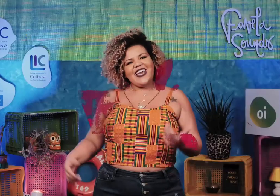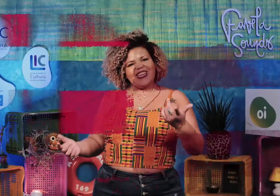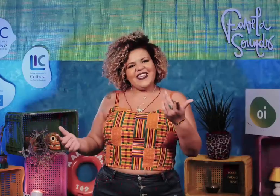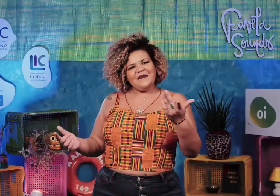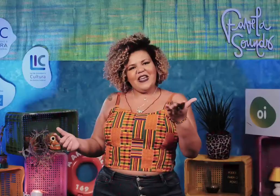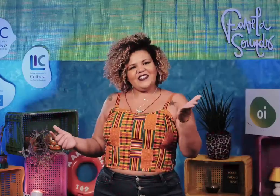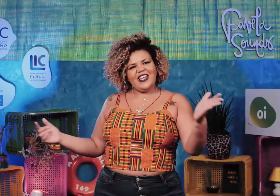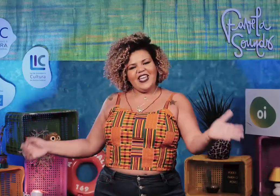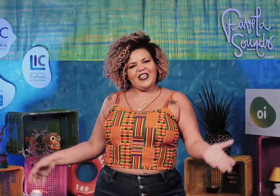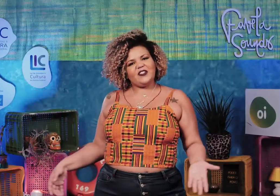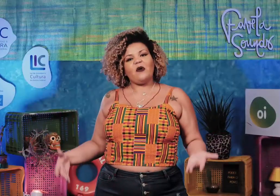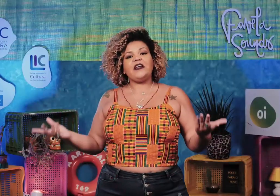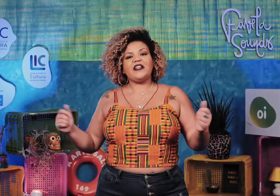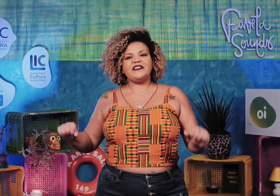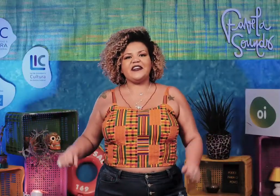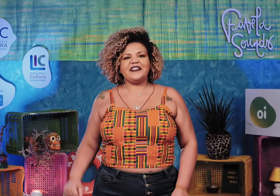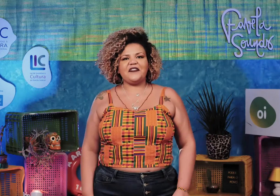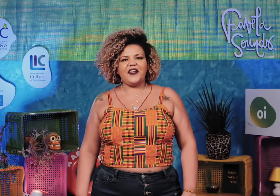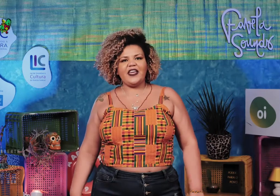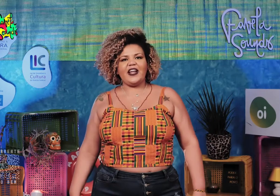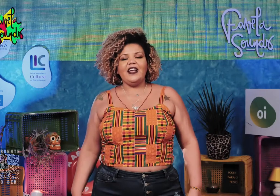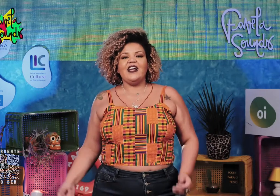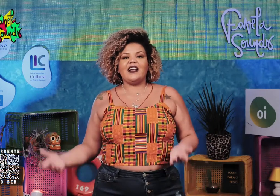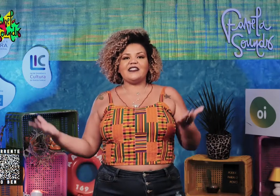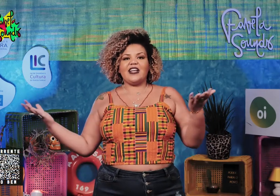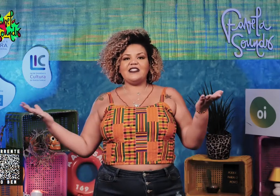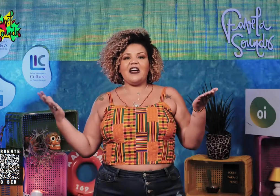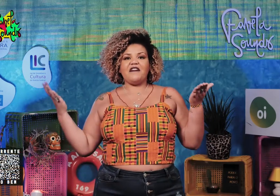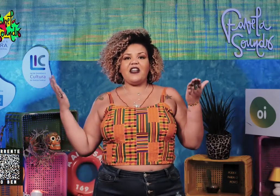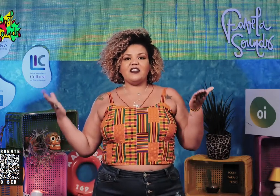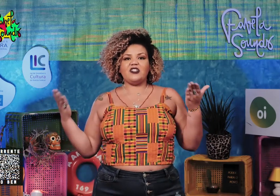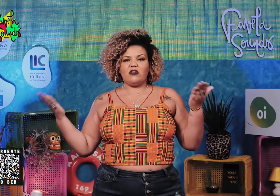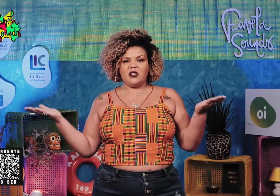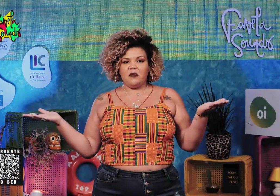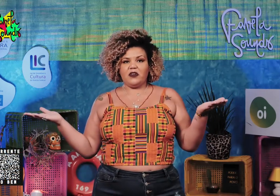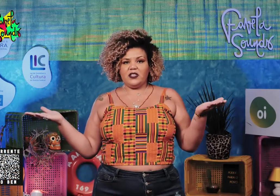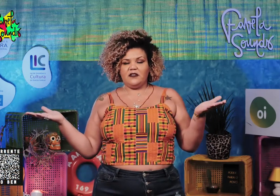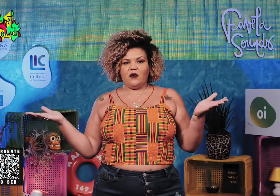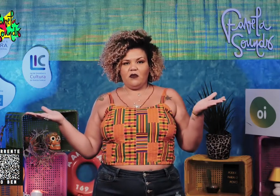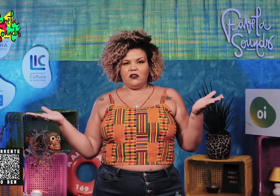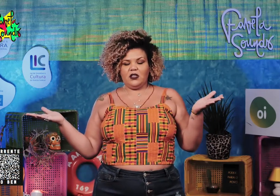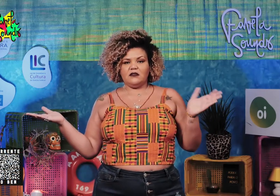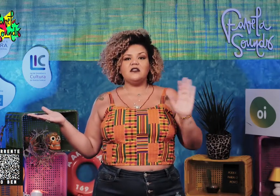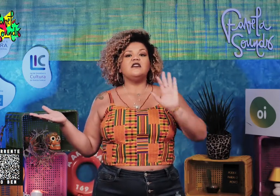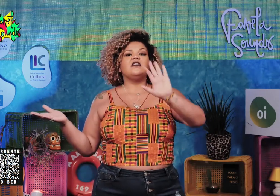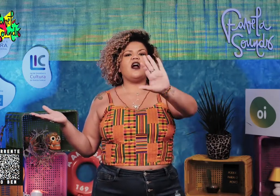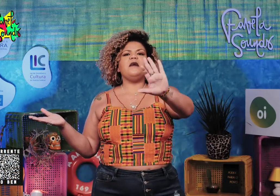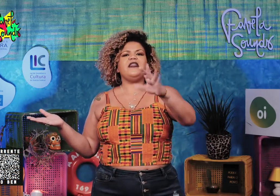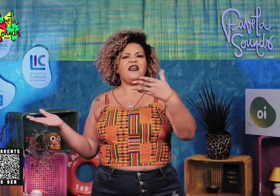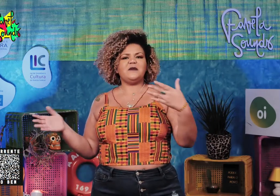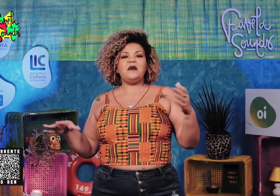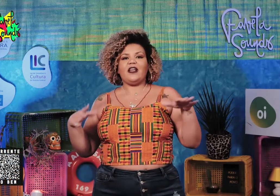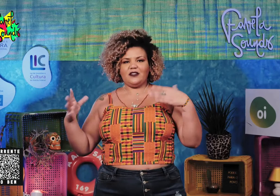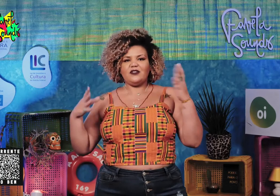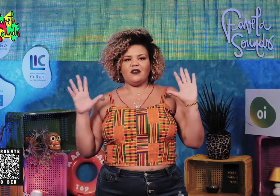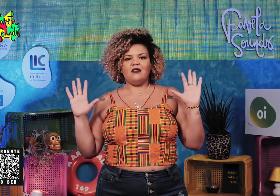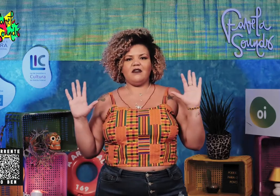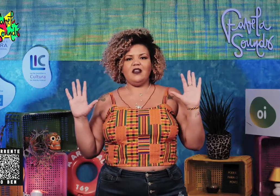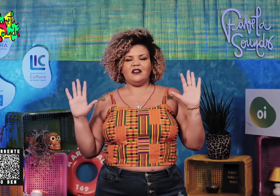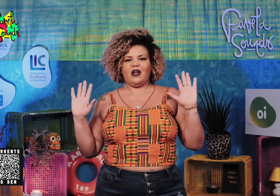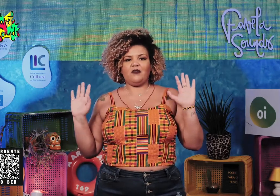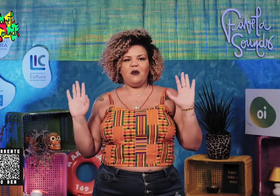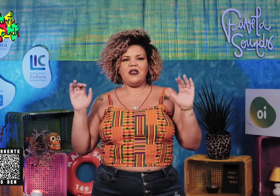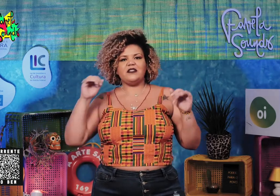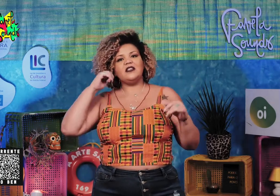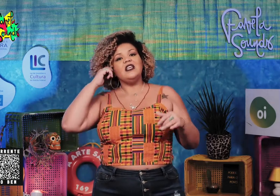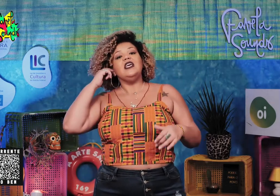e aí minha gente como é que tá essa quinta-feira cansado de dar avalanche de coisa boa que vocês viram ontem calma aí respira